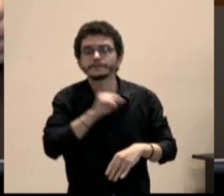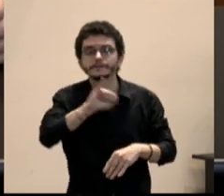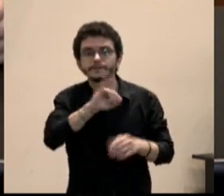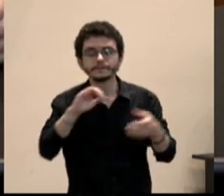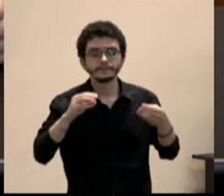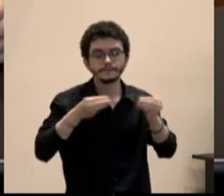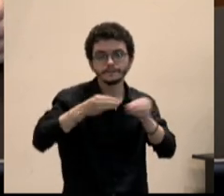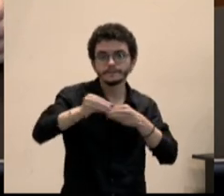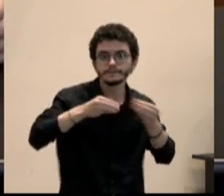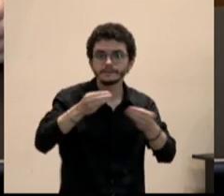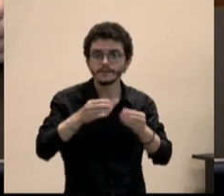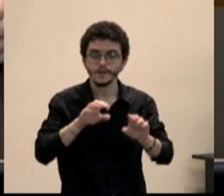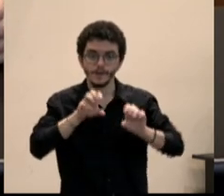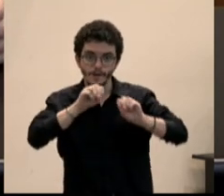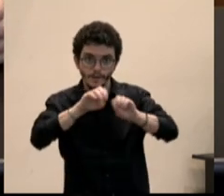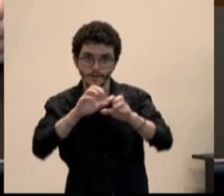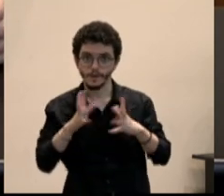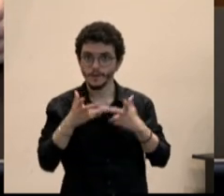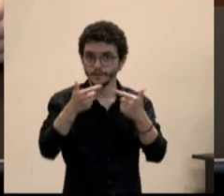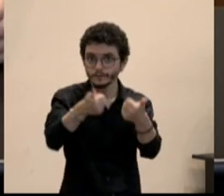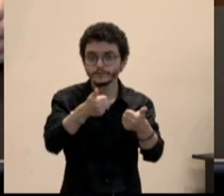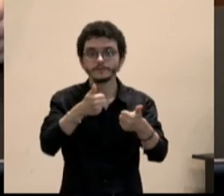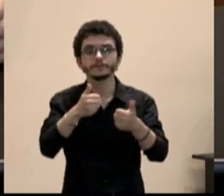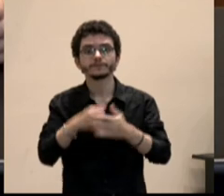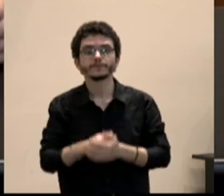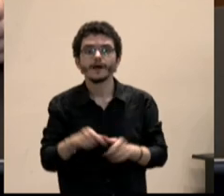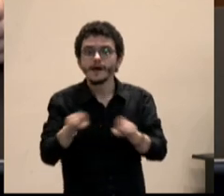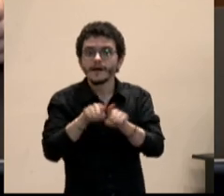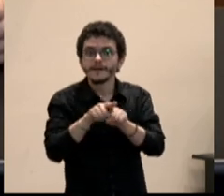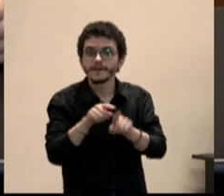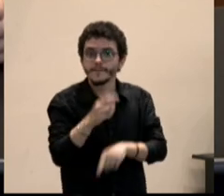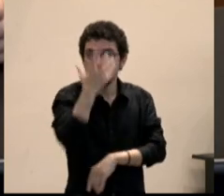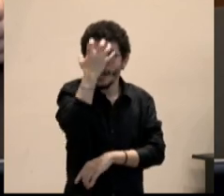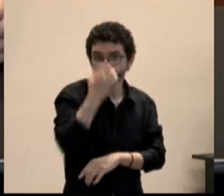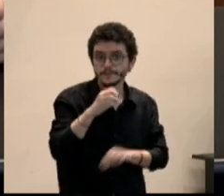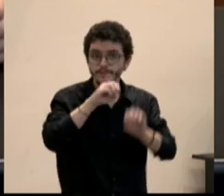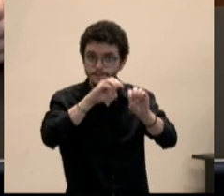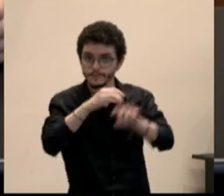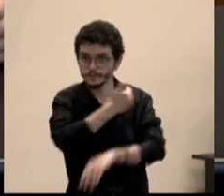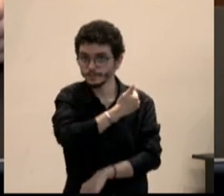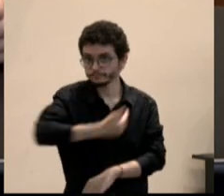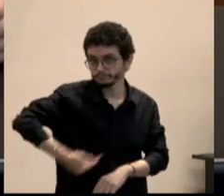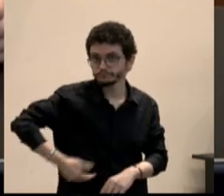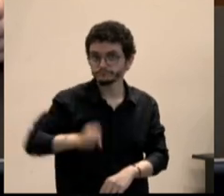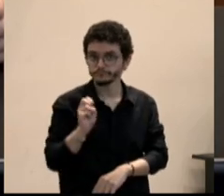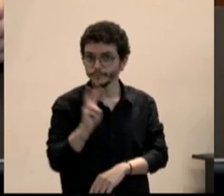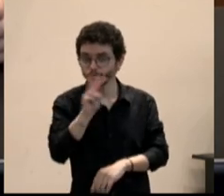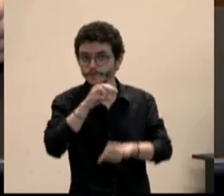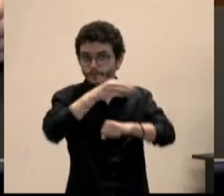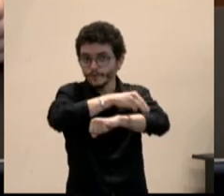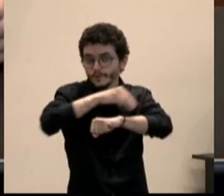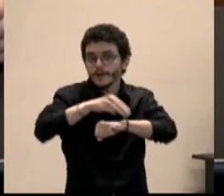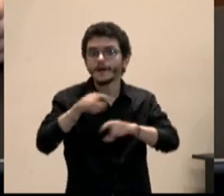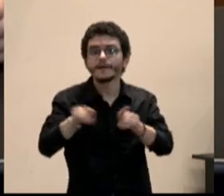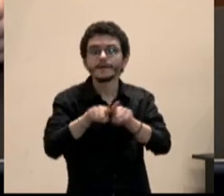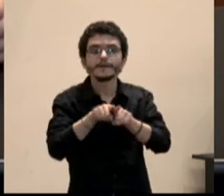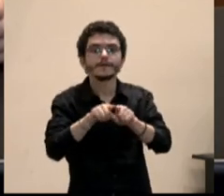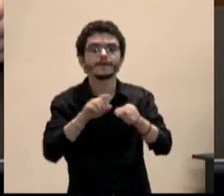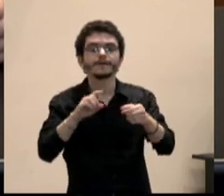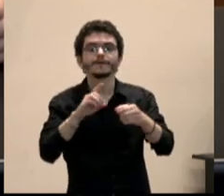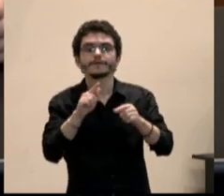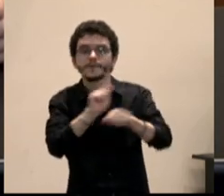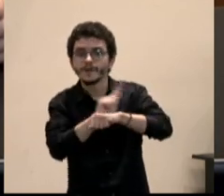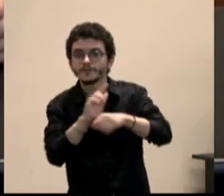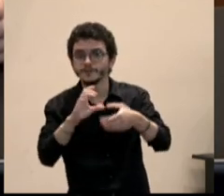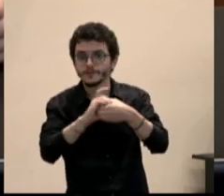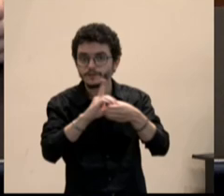da qualidade social da educação, da gratuidade do ensino público, da valorização do magistério e da gestão democrática, sem se